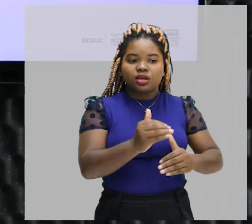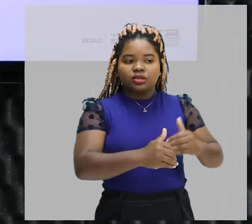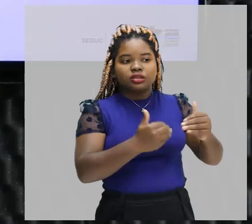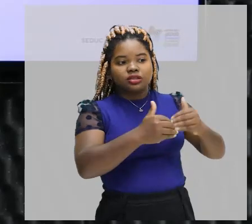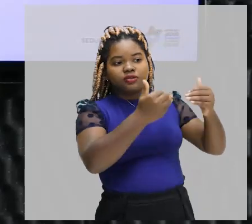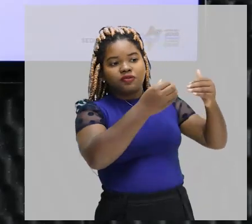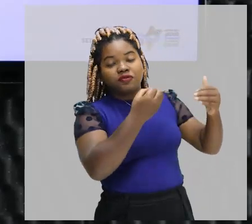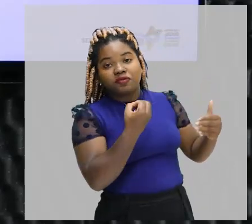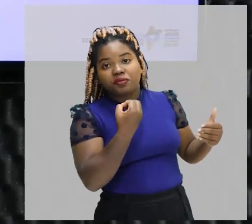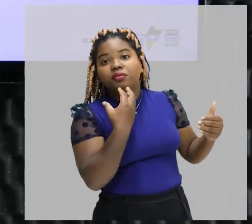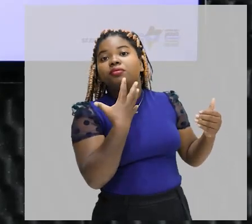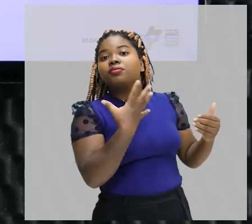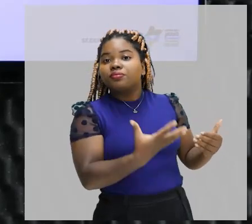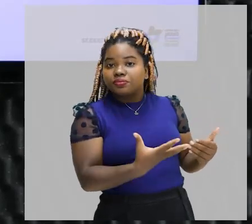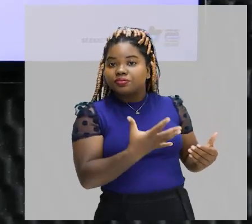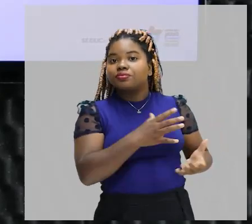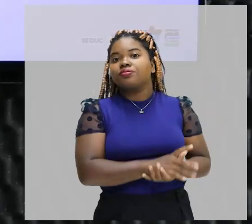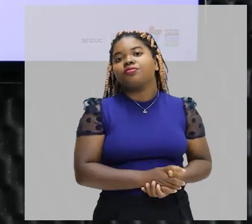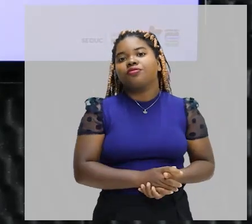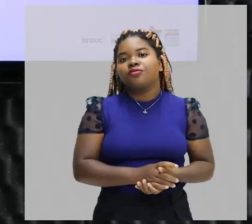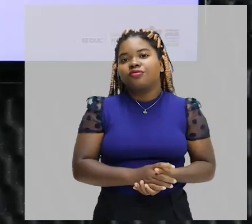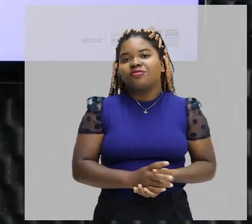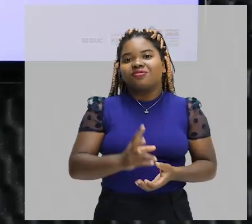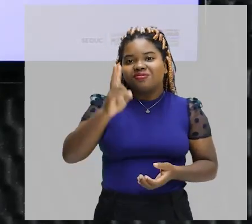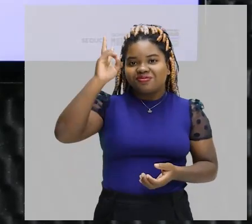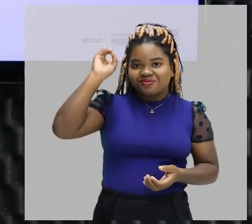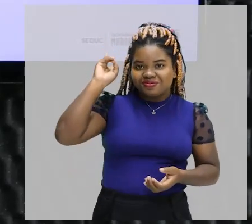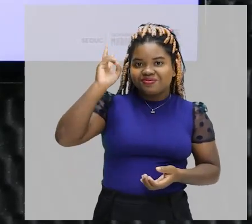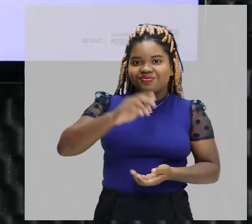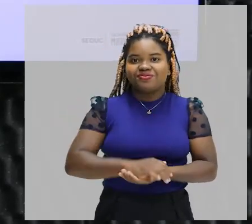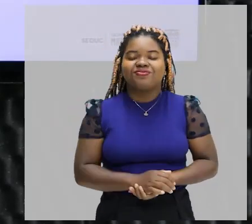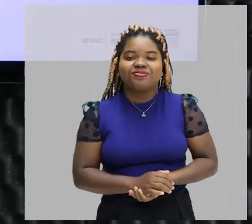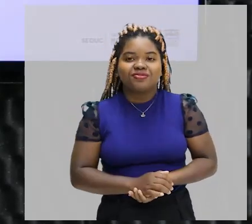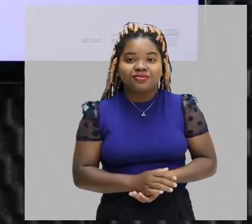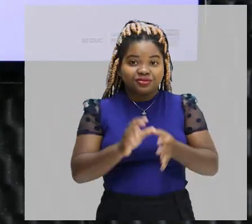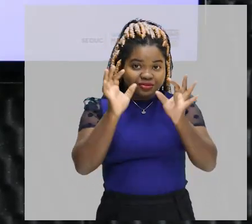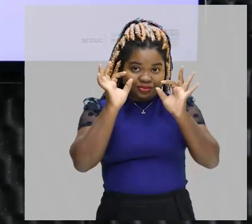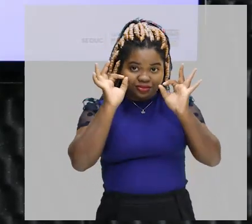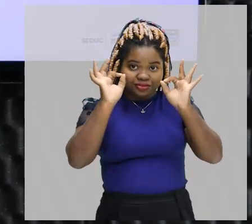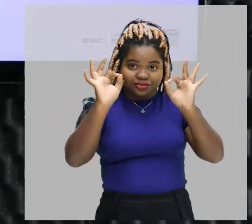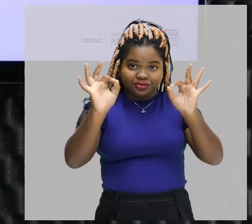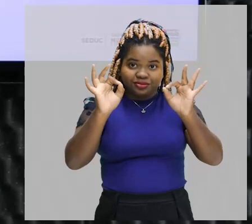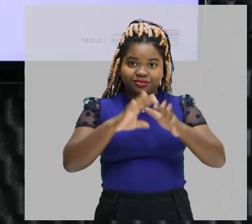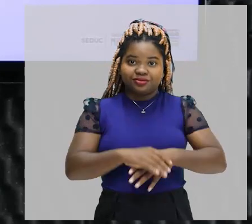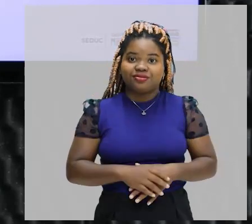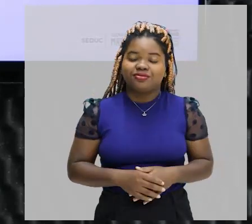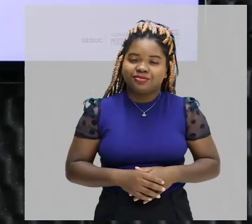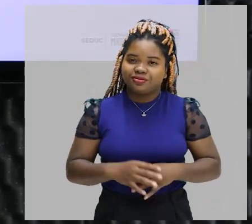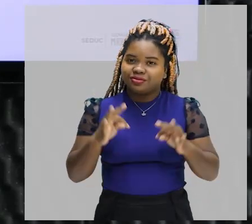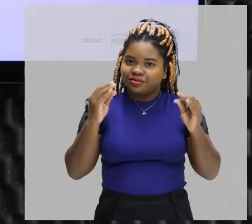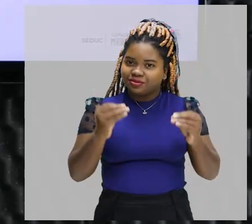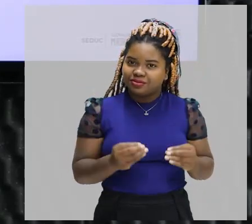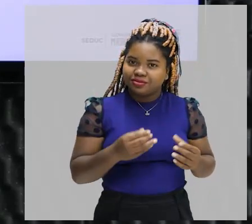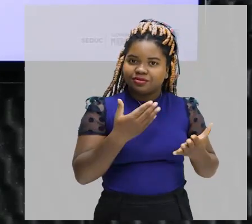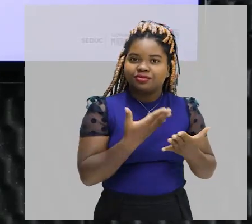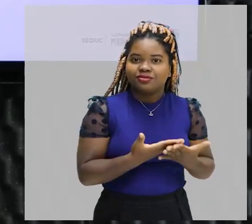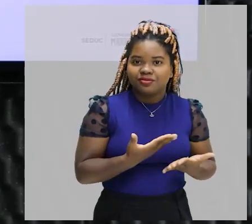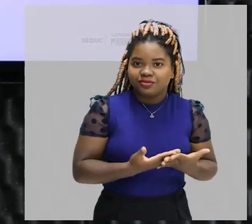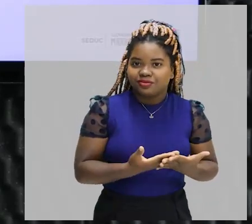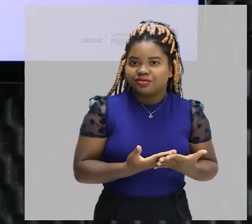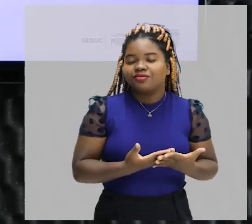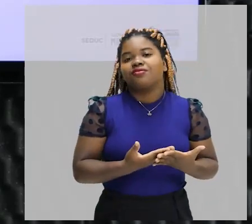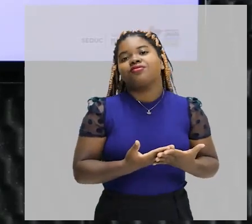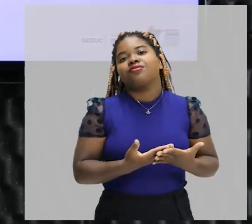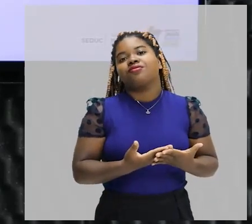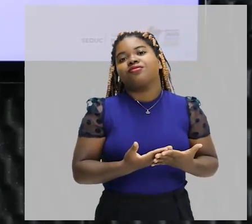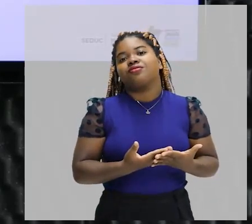médio para os vestibulares, tá certo? Então te liga, viu? Te liga aí em todas as aulas, né, que